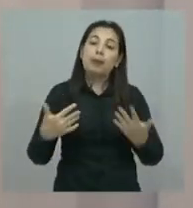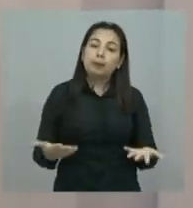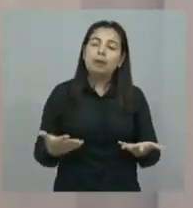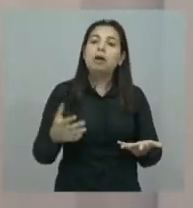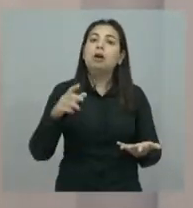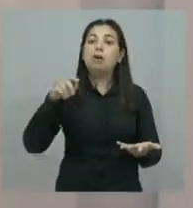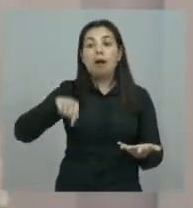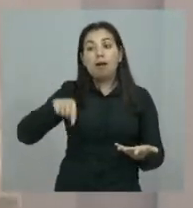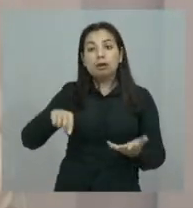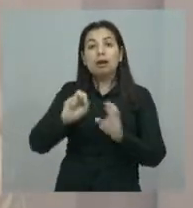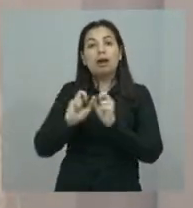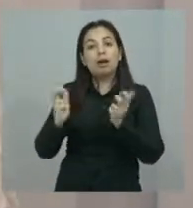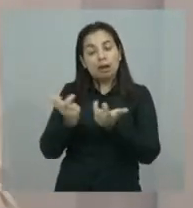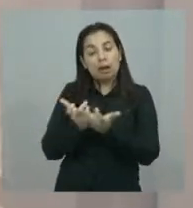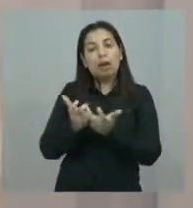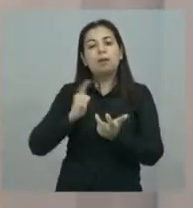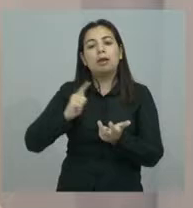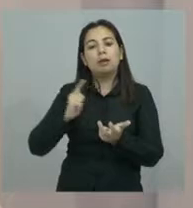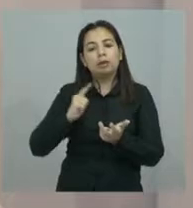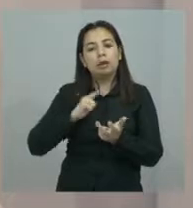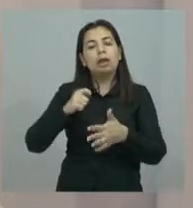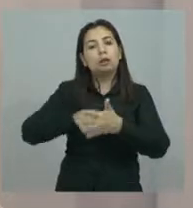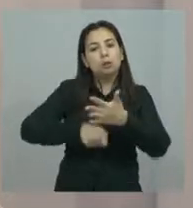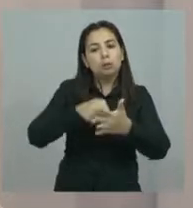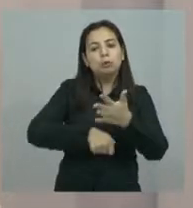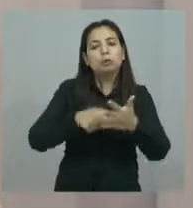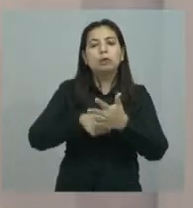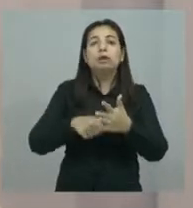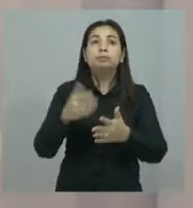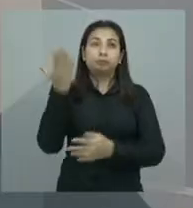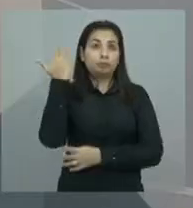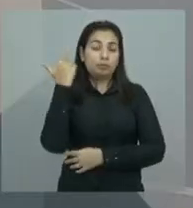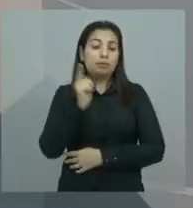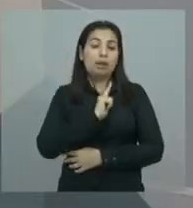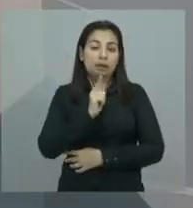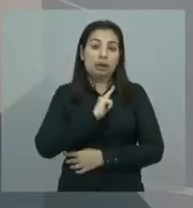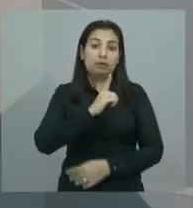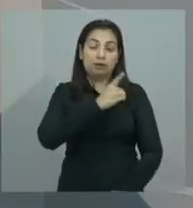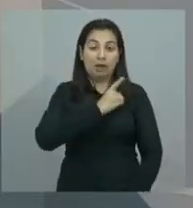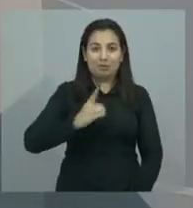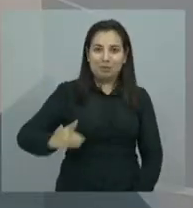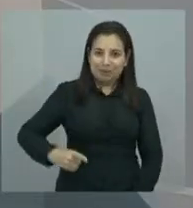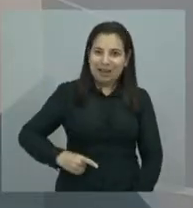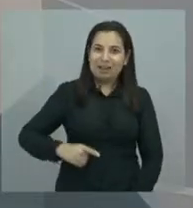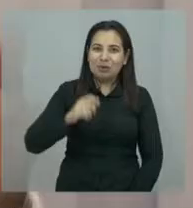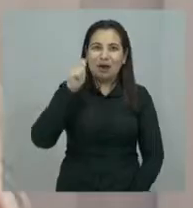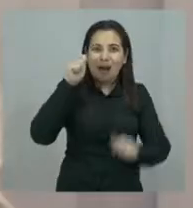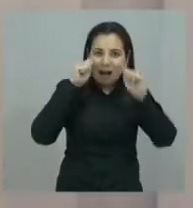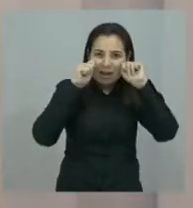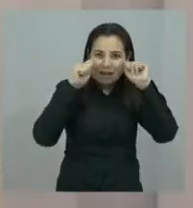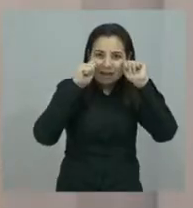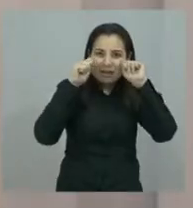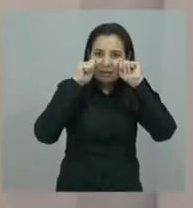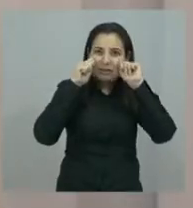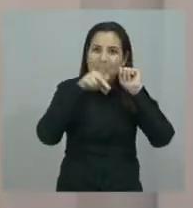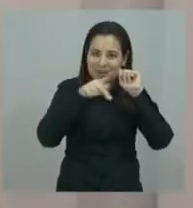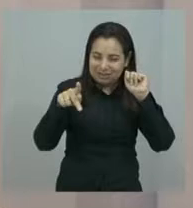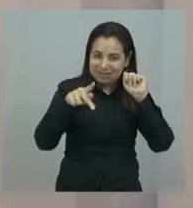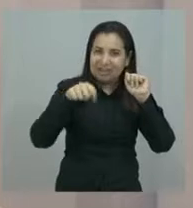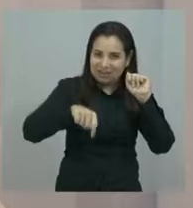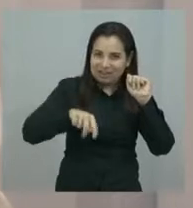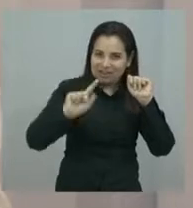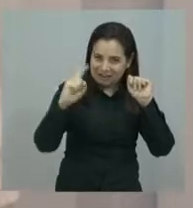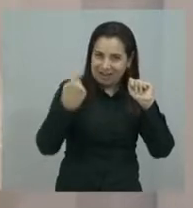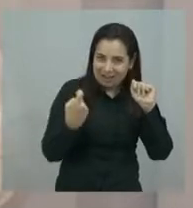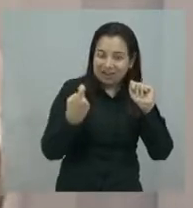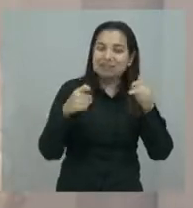Parlamentar Municipal, que existia em mandato anterior com o hoje então deputado Acrisio Sena, que foi presidente dessa casa